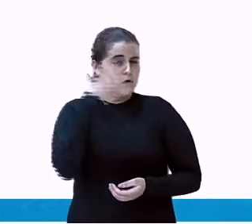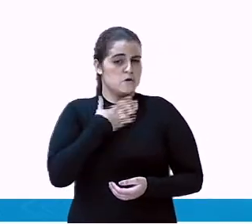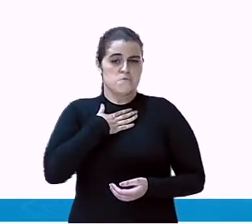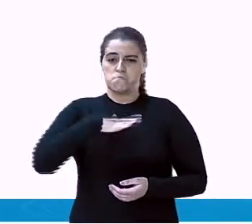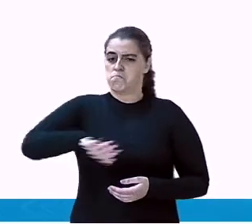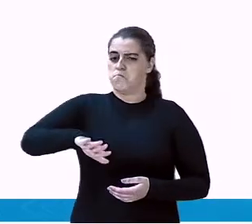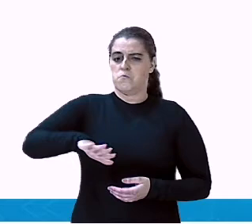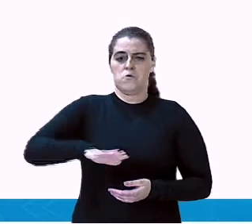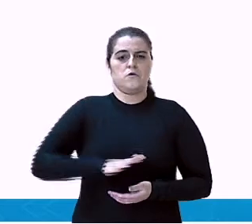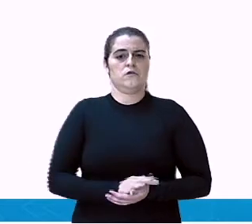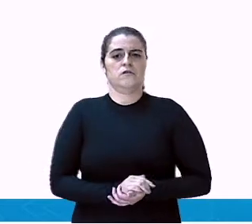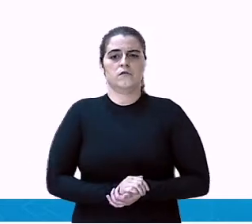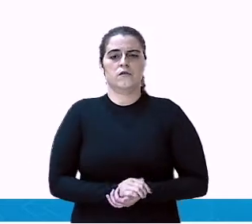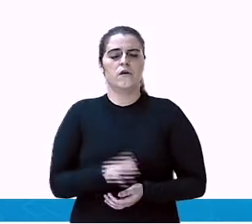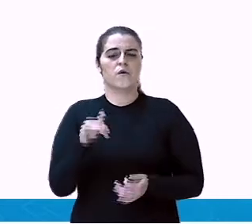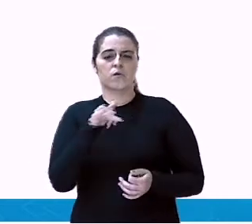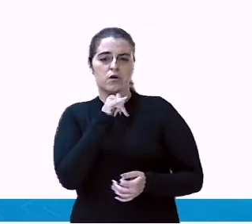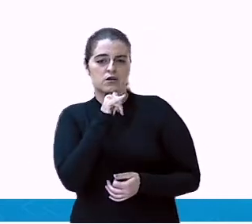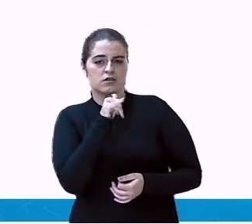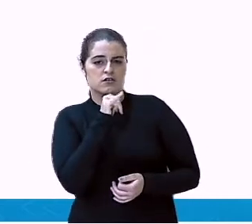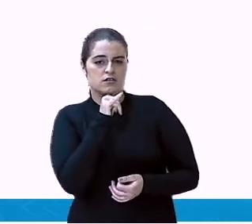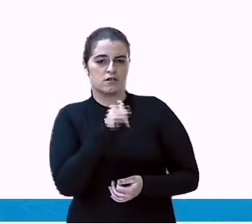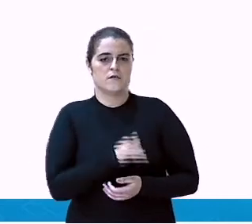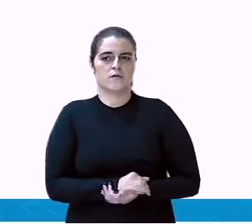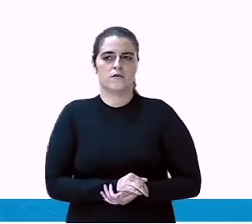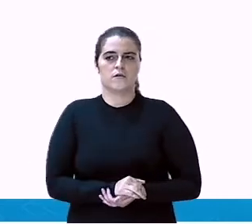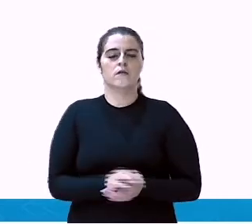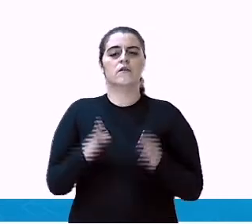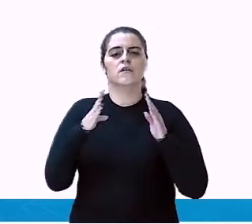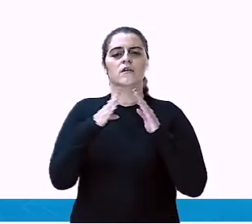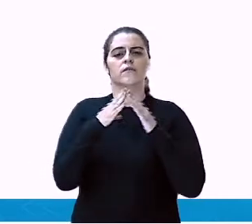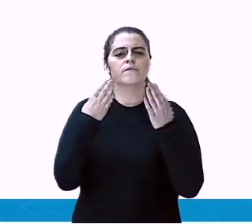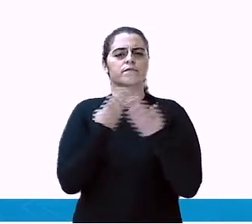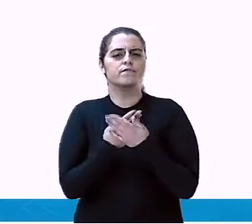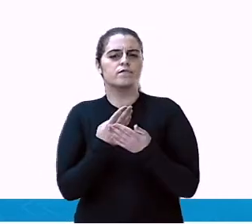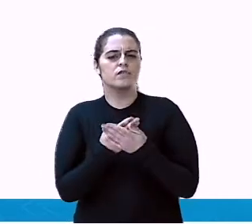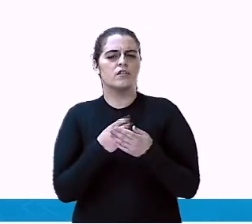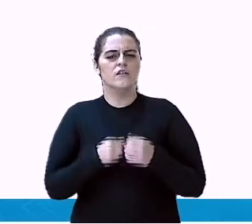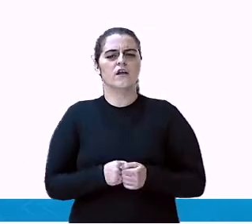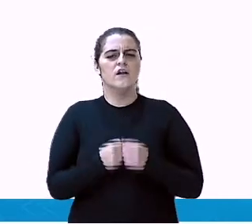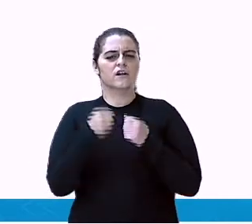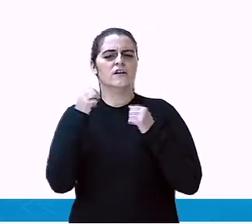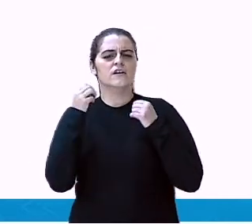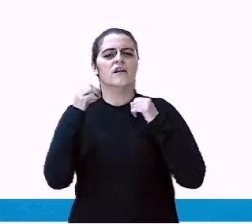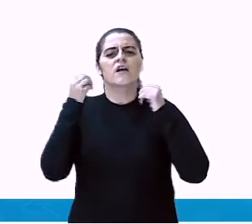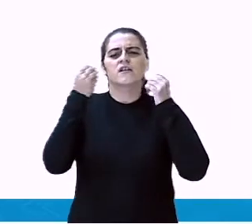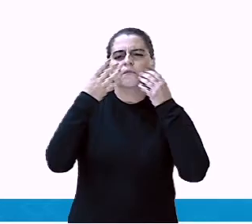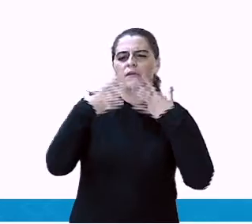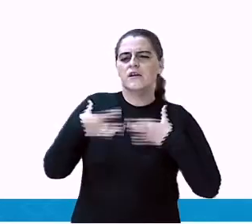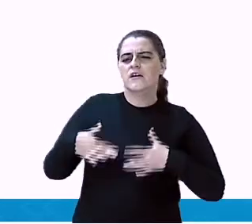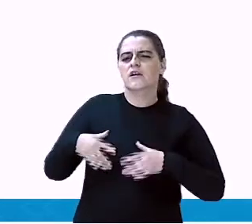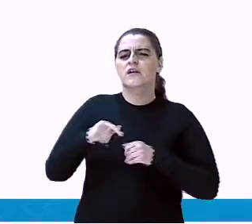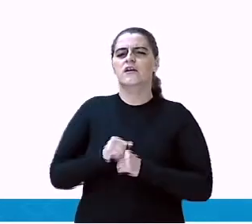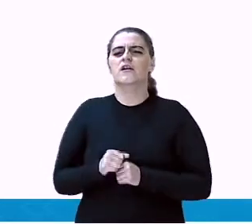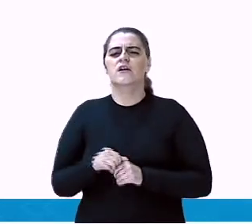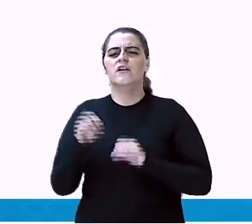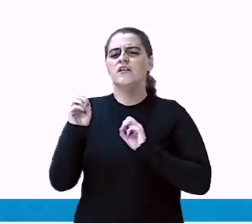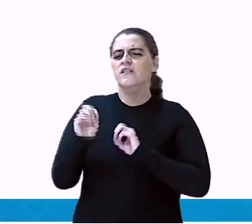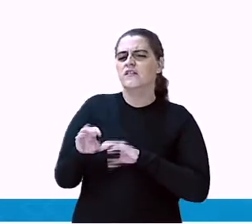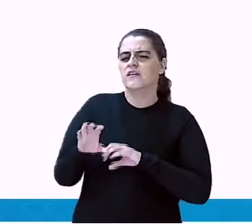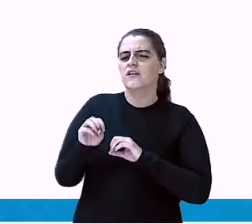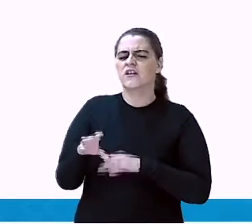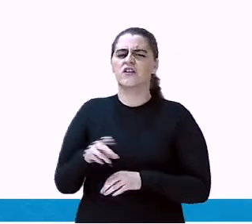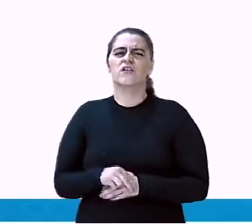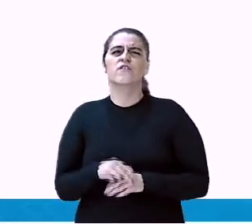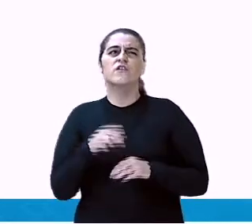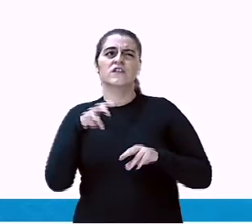não. Vou te dar um exemplo, né? Lá na sala de aula, a professora está explicando a matéria, aí você está lá no fundo da